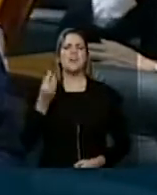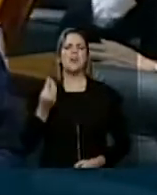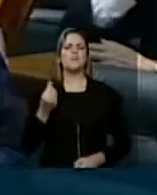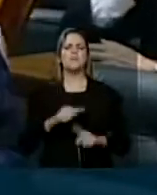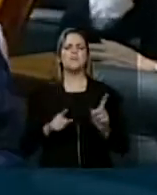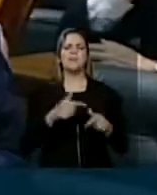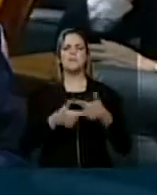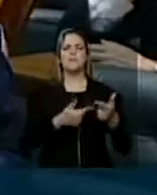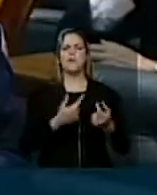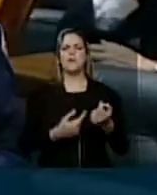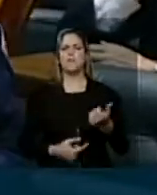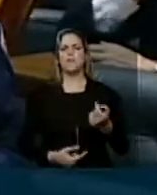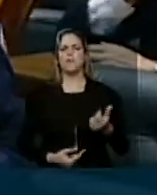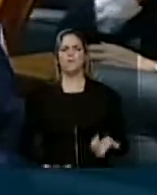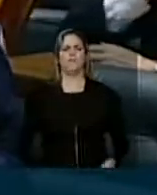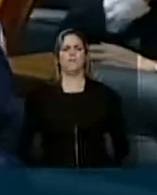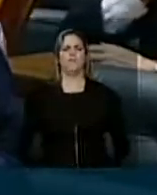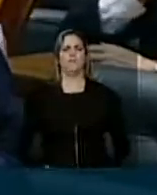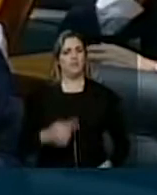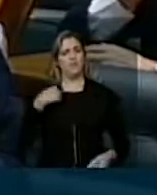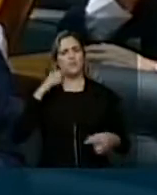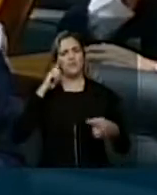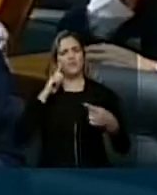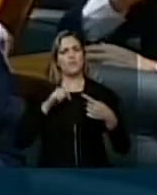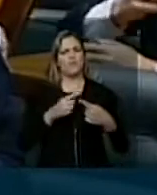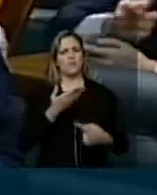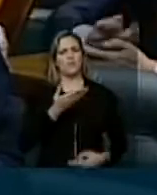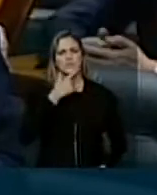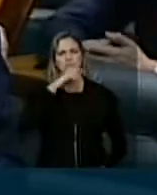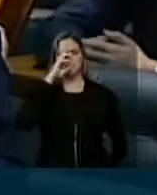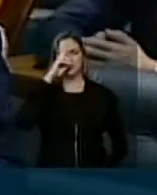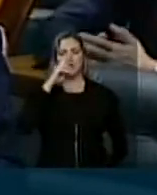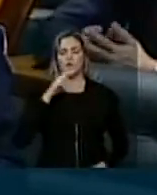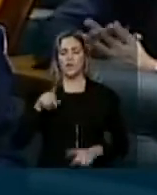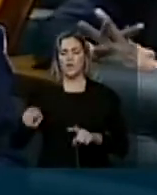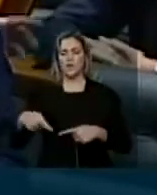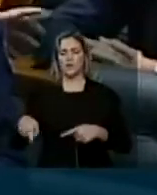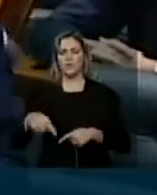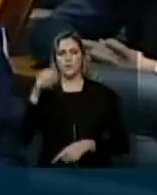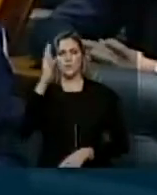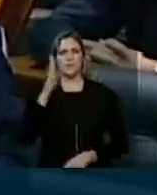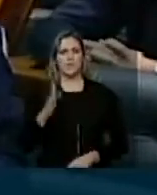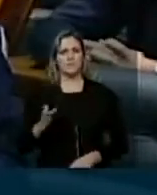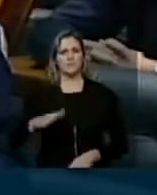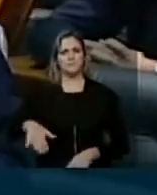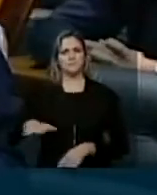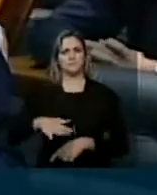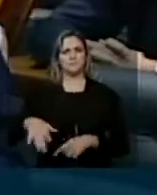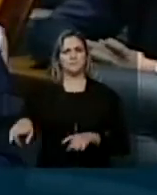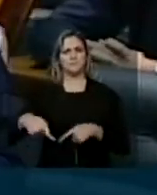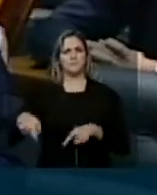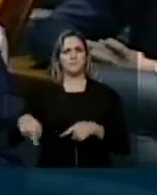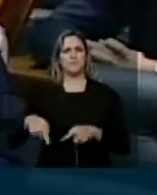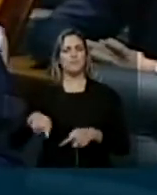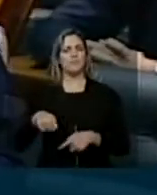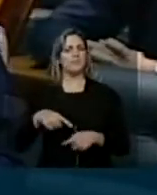25, realmente enfrentarmos esse tema. Quero passar a palavra ao deputado Onofre. Deputado Mauro, Vossa Excelência tem toda a